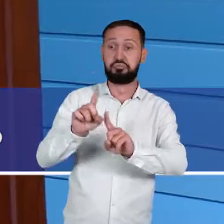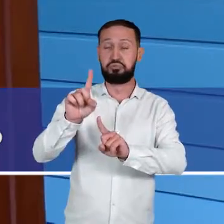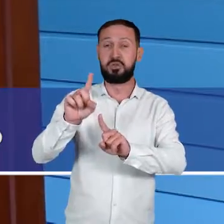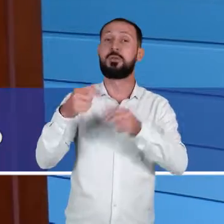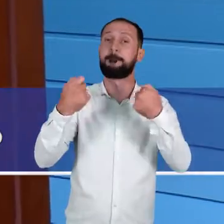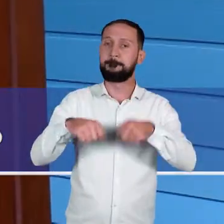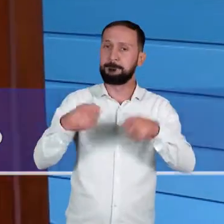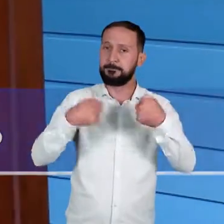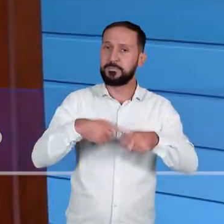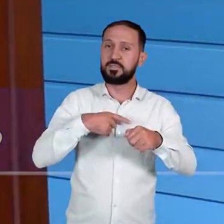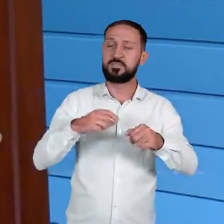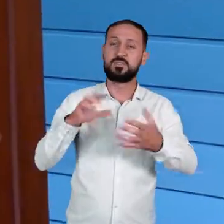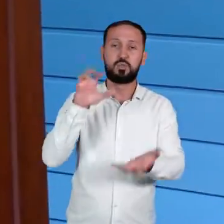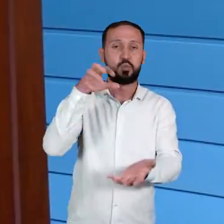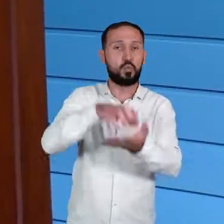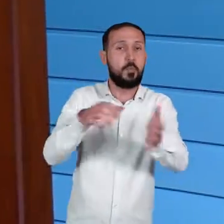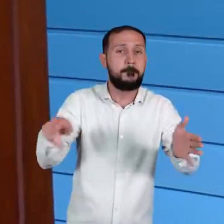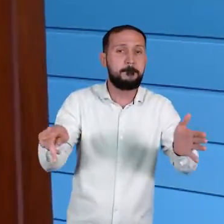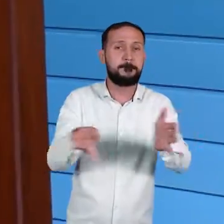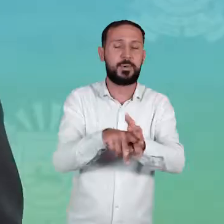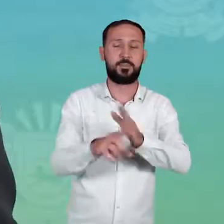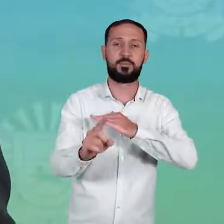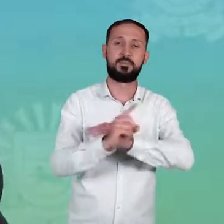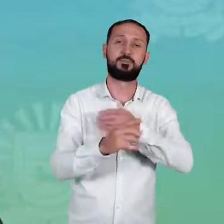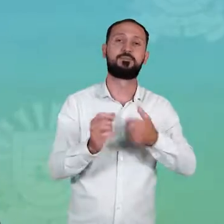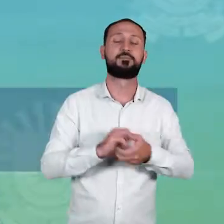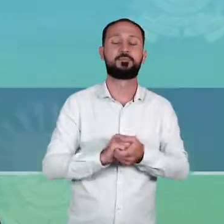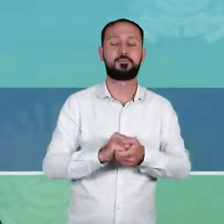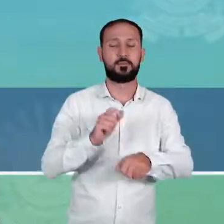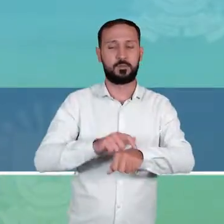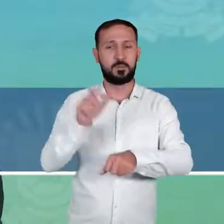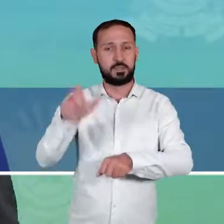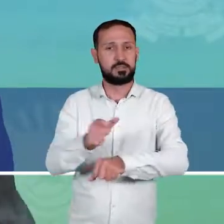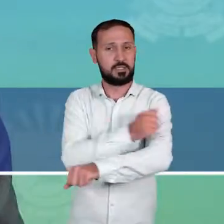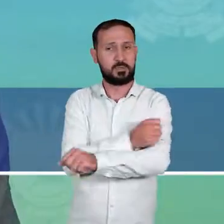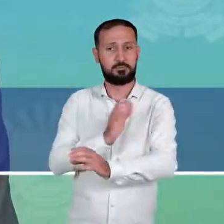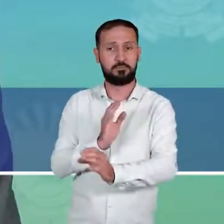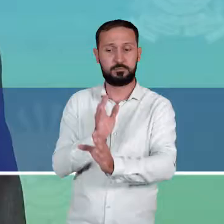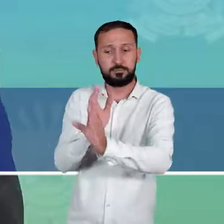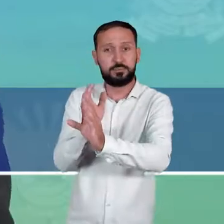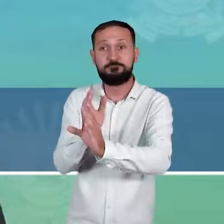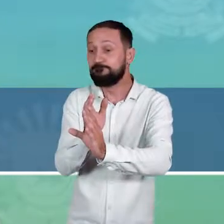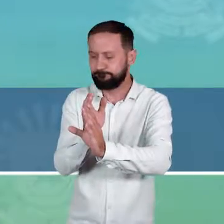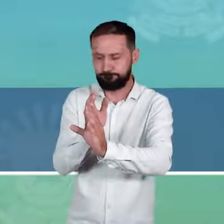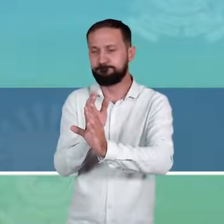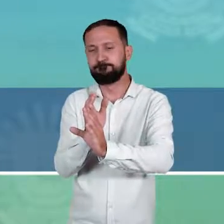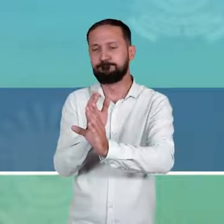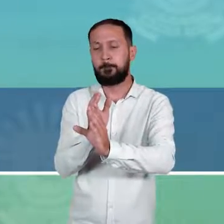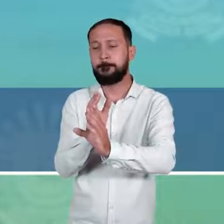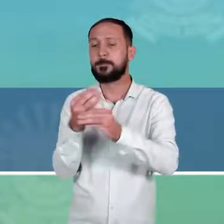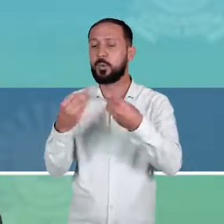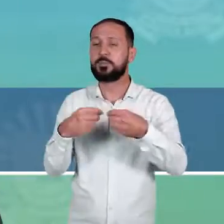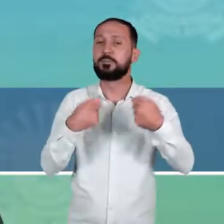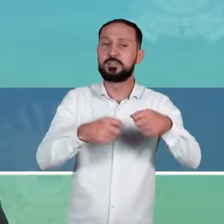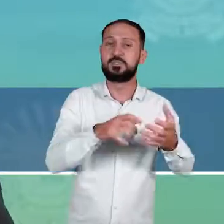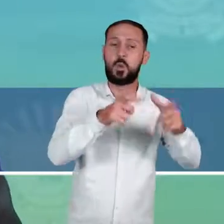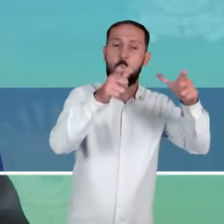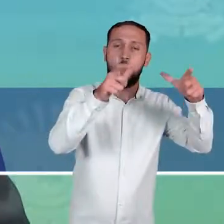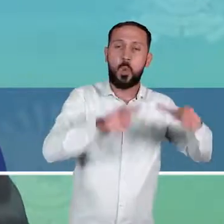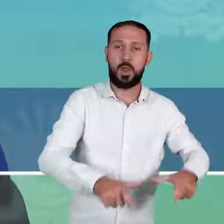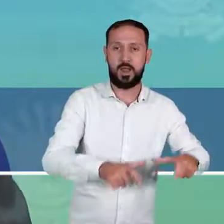a implantação de um núcleo especializado. Quando identificar esse aluno, o poder público ter condições de ter um